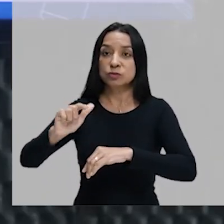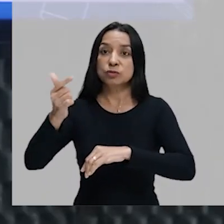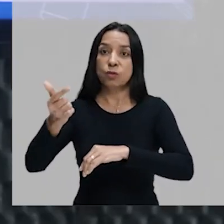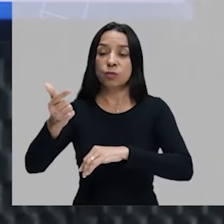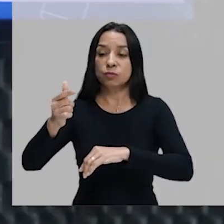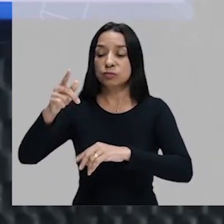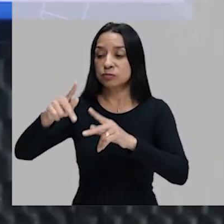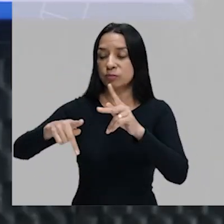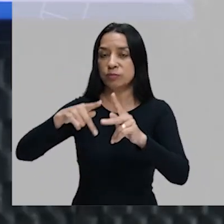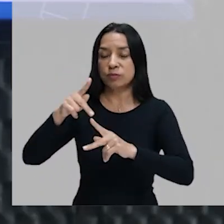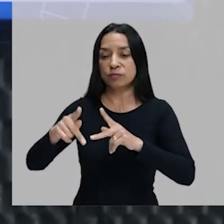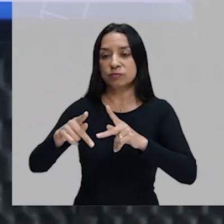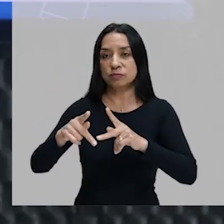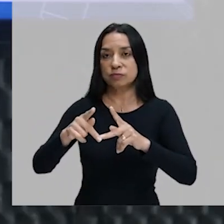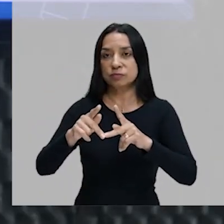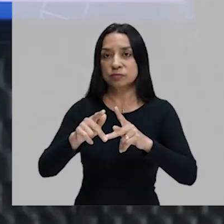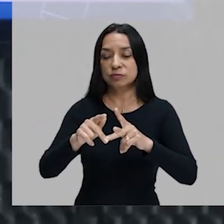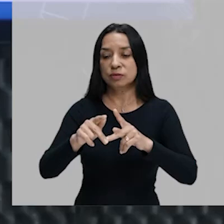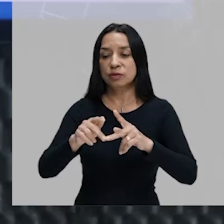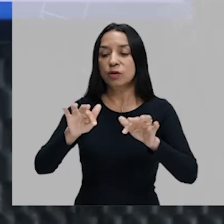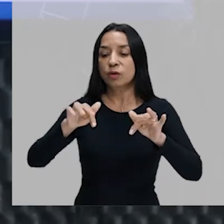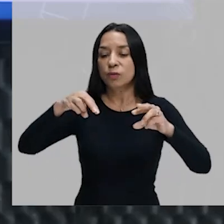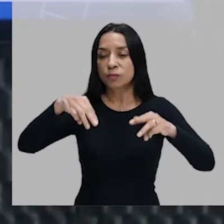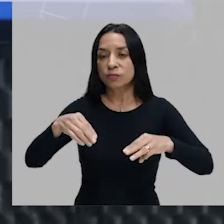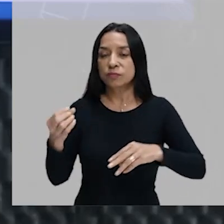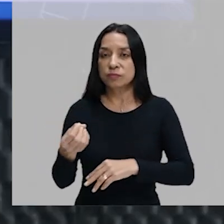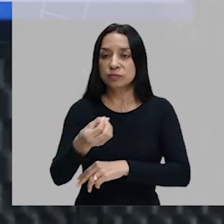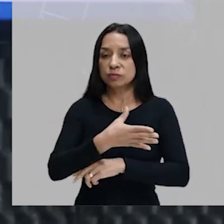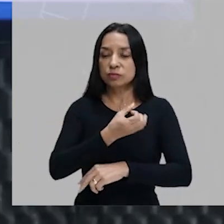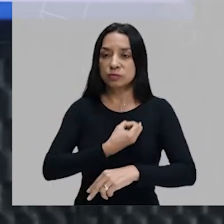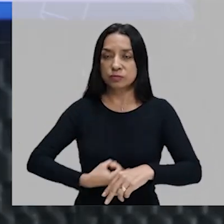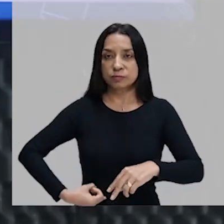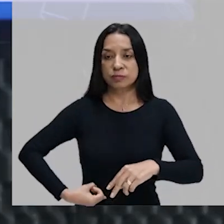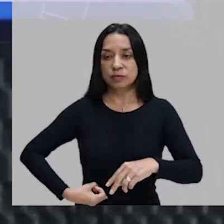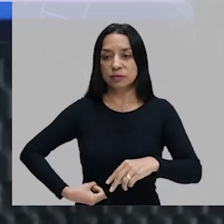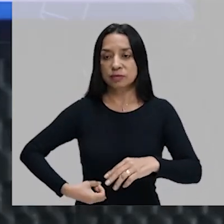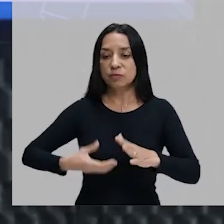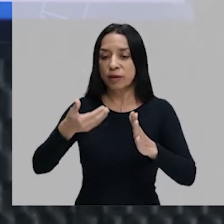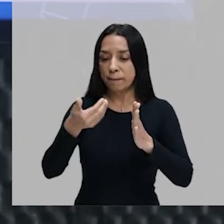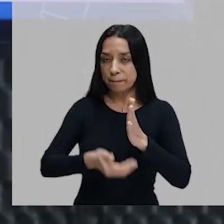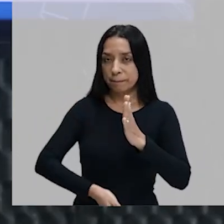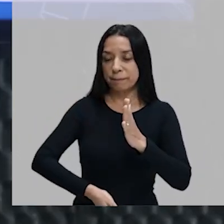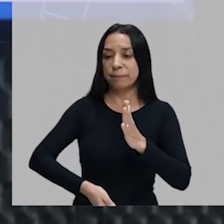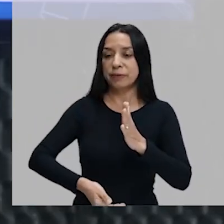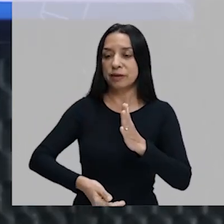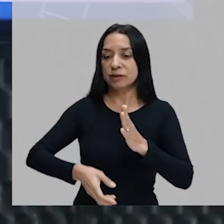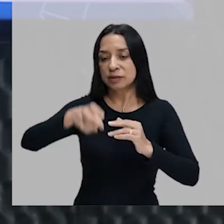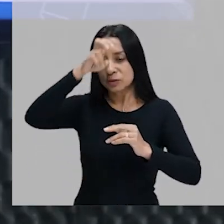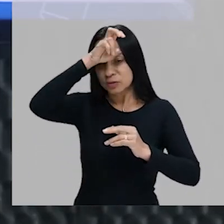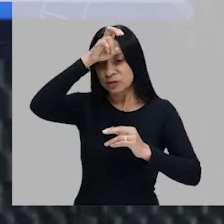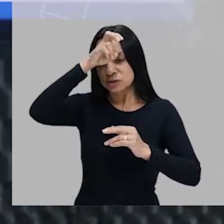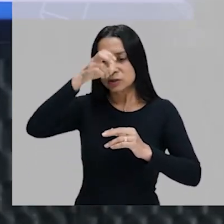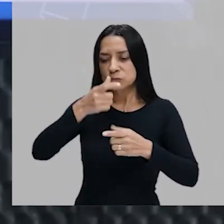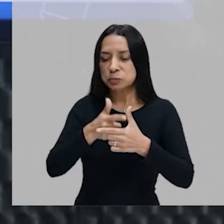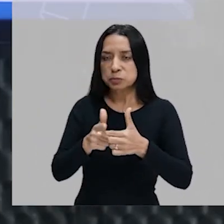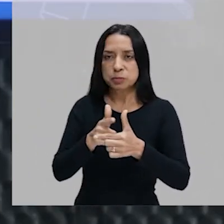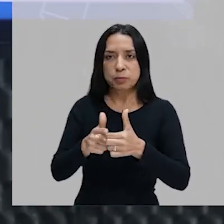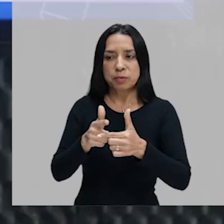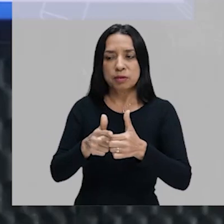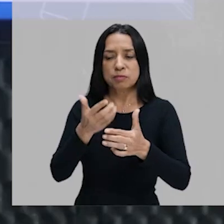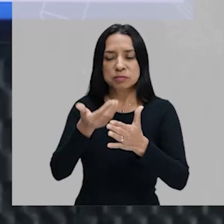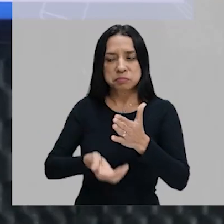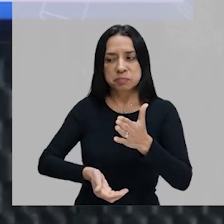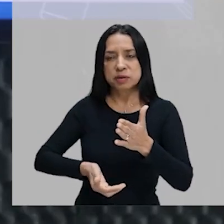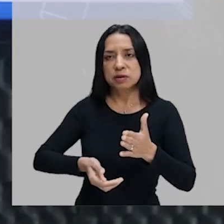Observe que o final do novo império e a decadência do Egito se dá por conta de conflitos